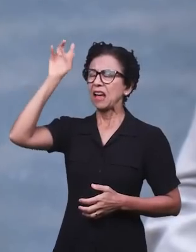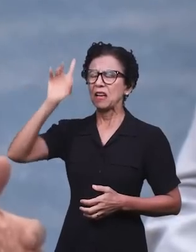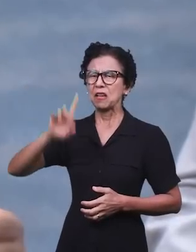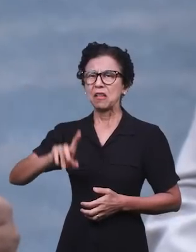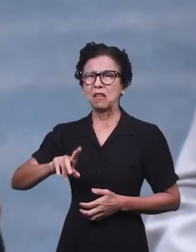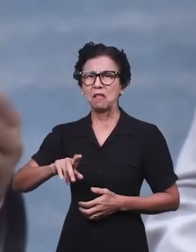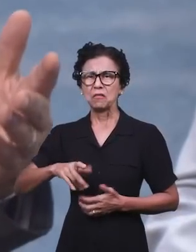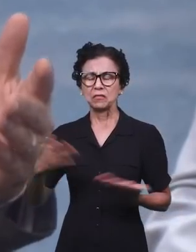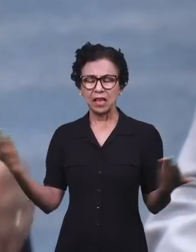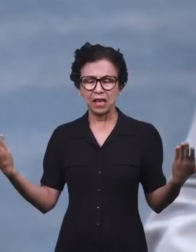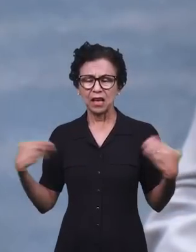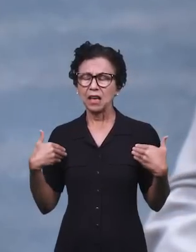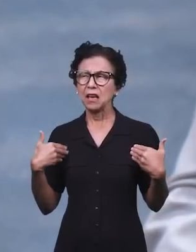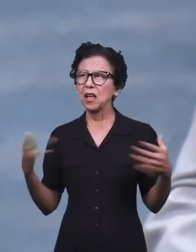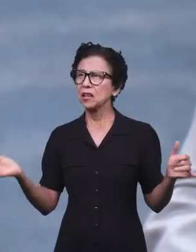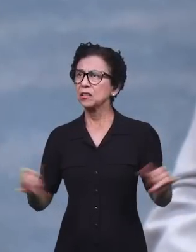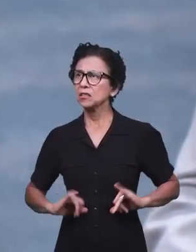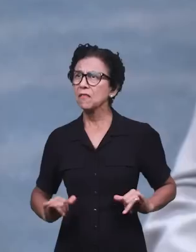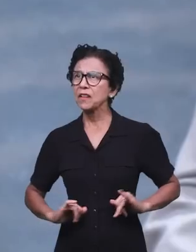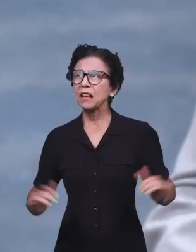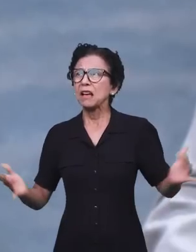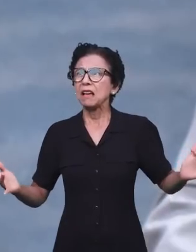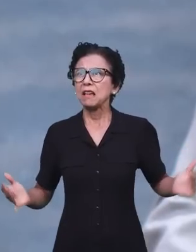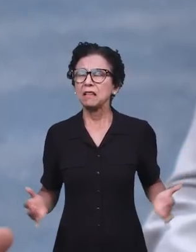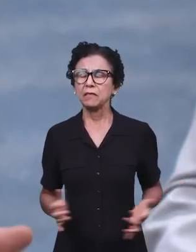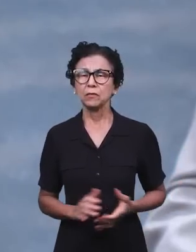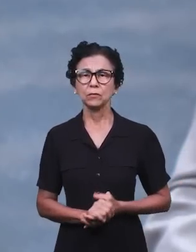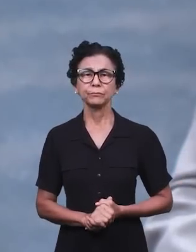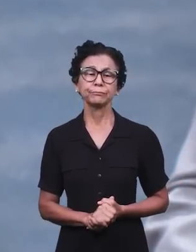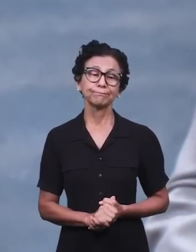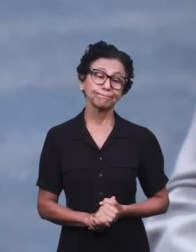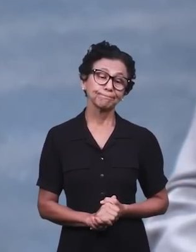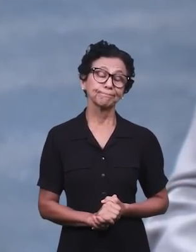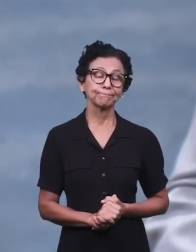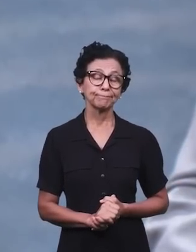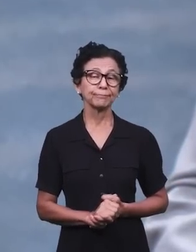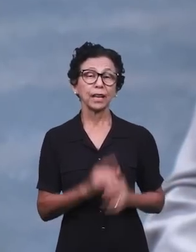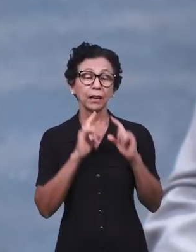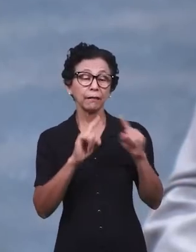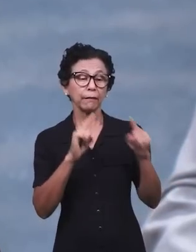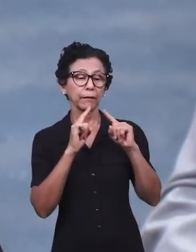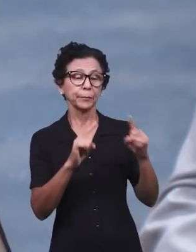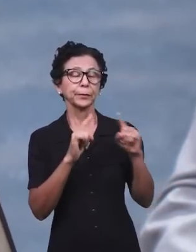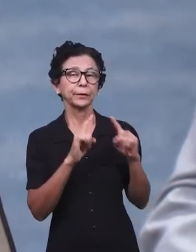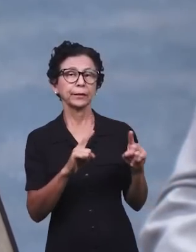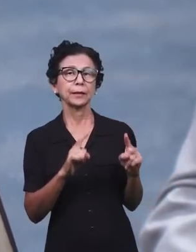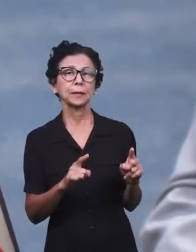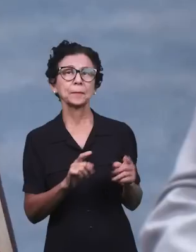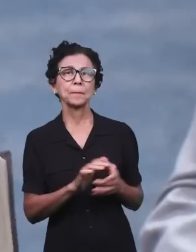ao invés de se arrepender, não arrependam. Eu tenho um texto aqui em Salmo,